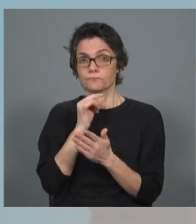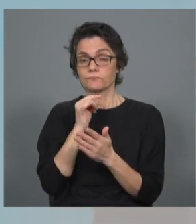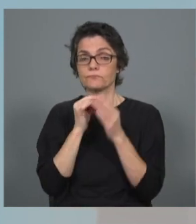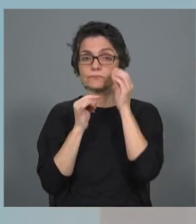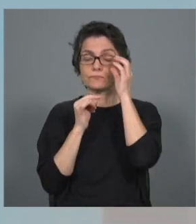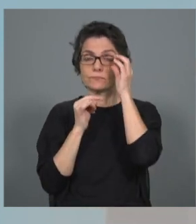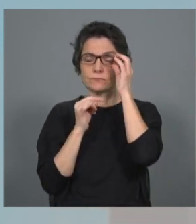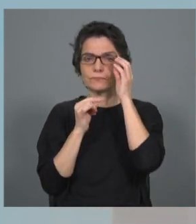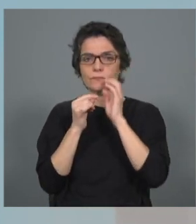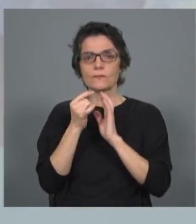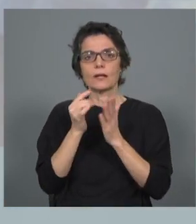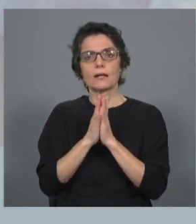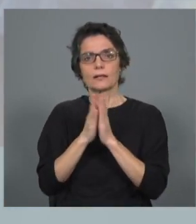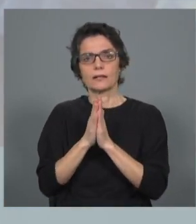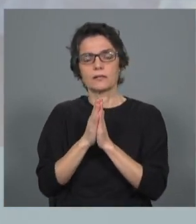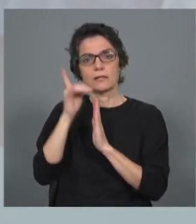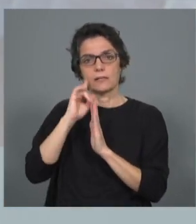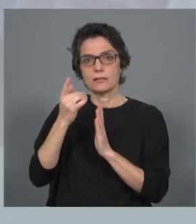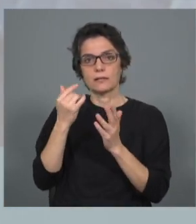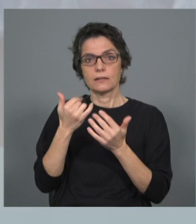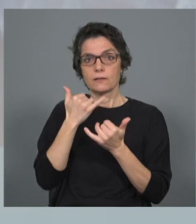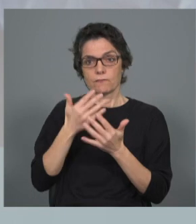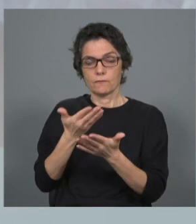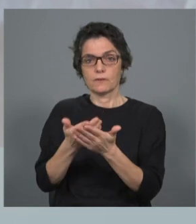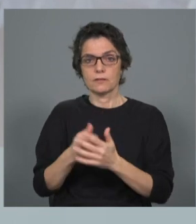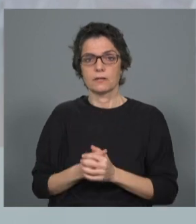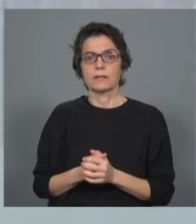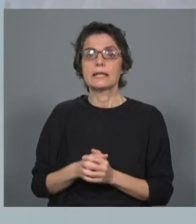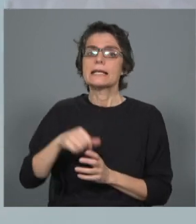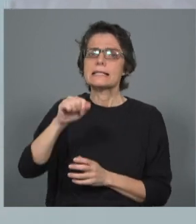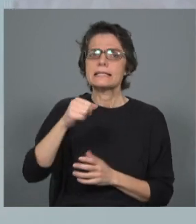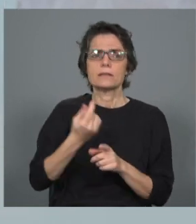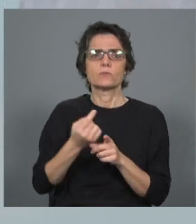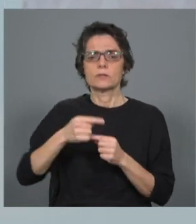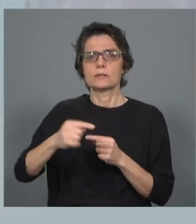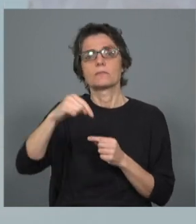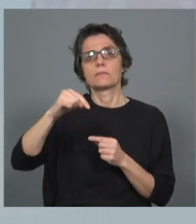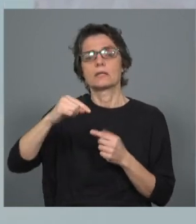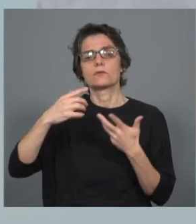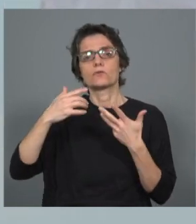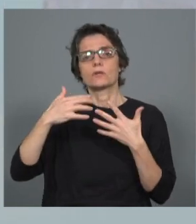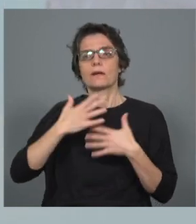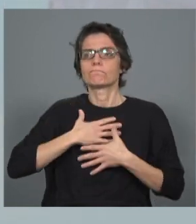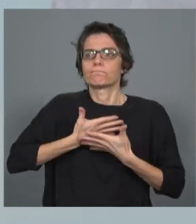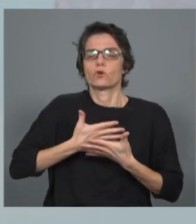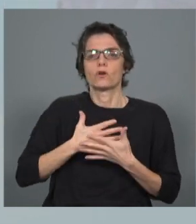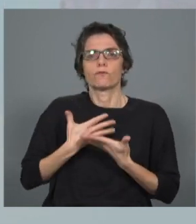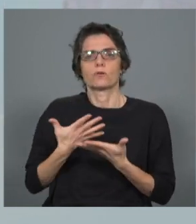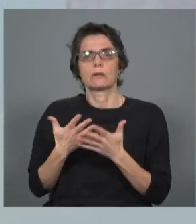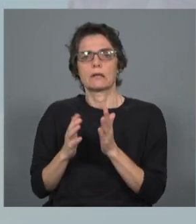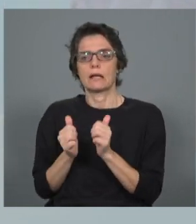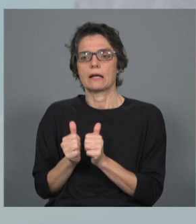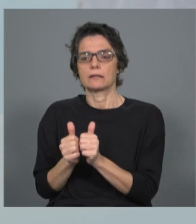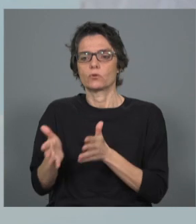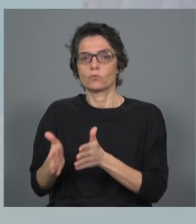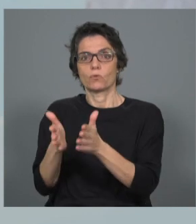Vocações? Eu estou convencido que essa é pelo menos uma das razões. A vocação é precisamente perceber que o nome pelo qual Deus